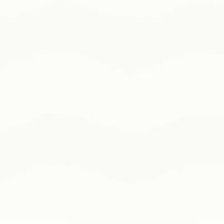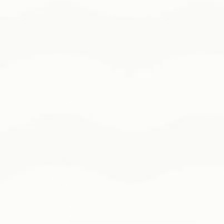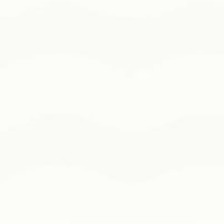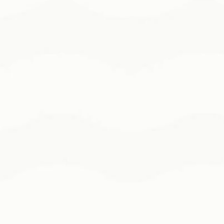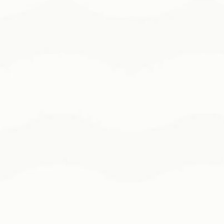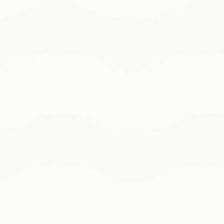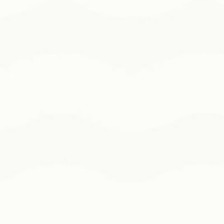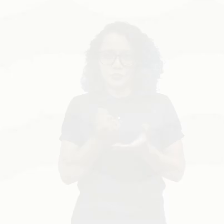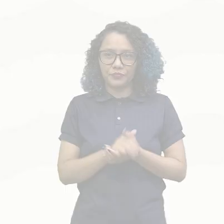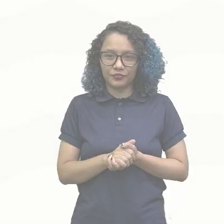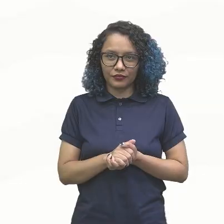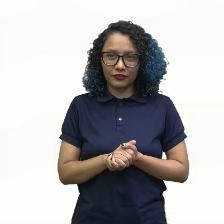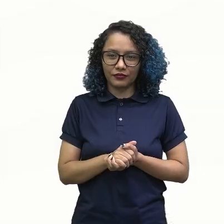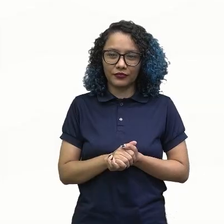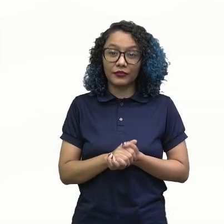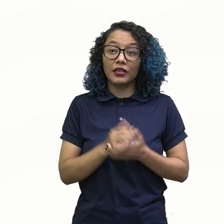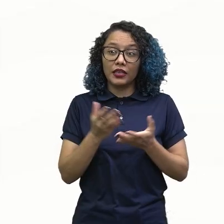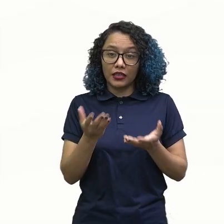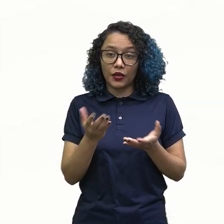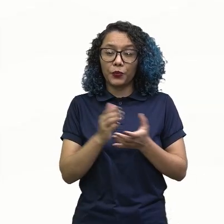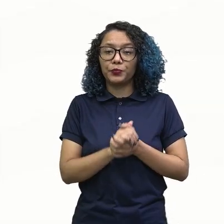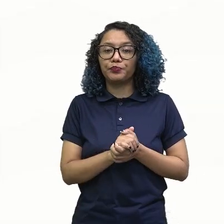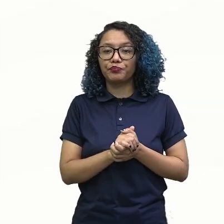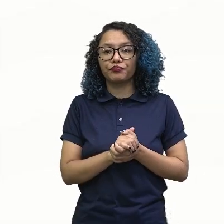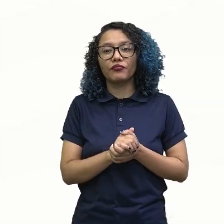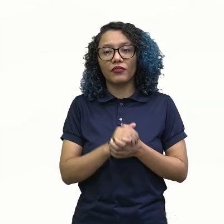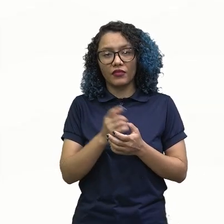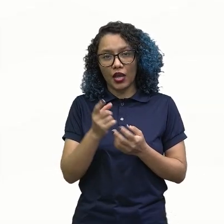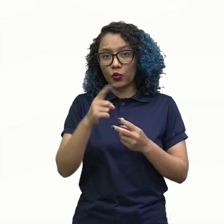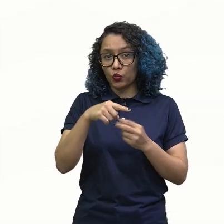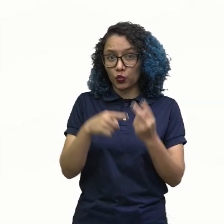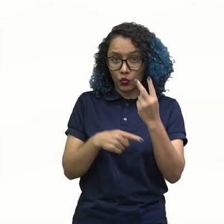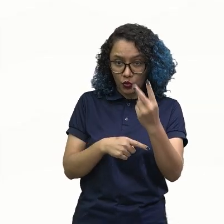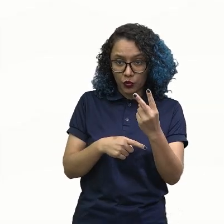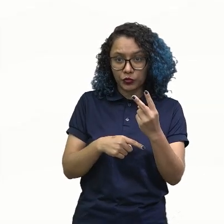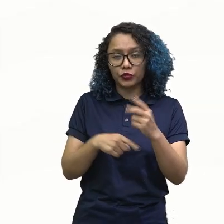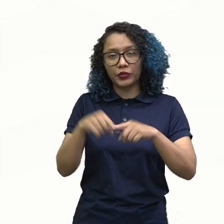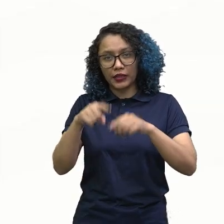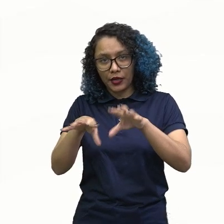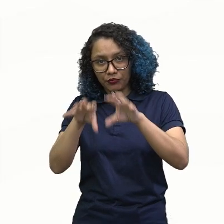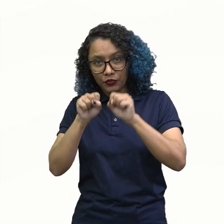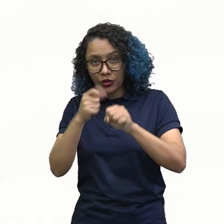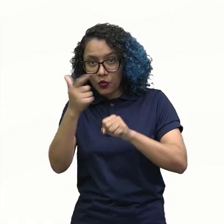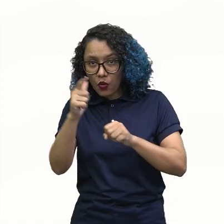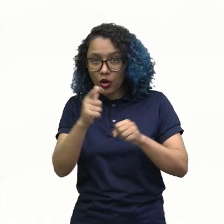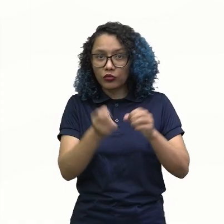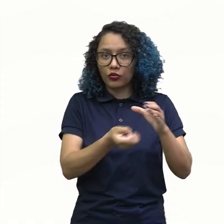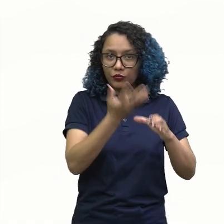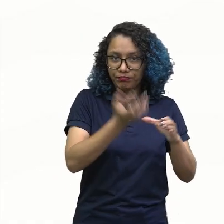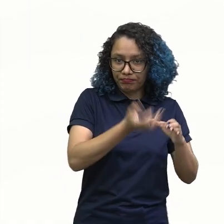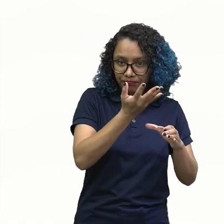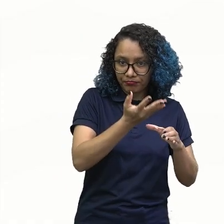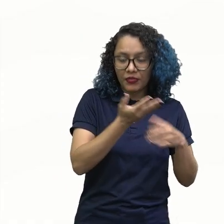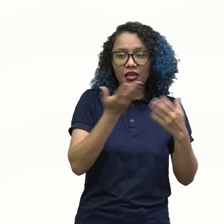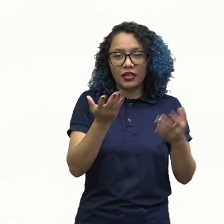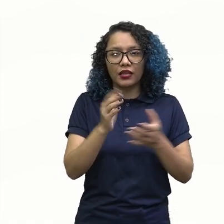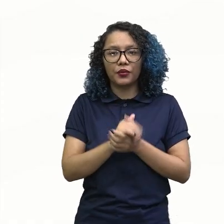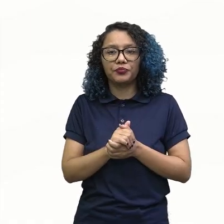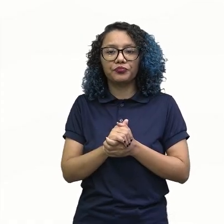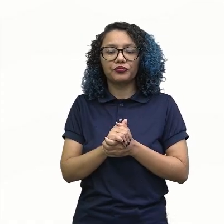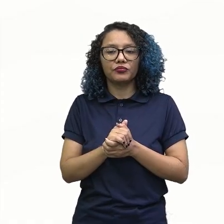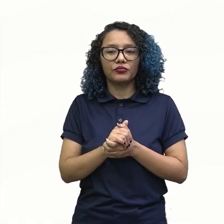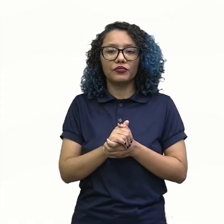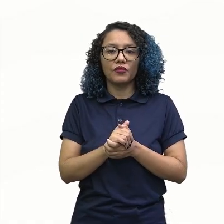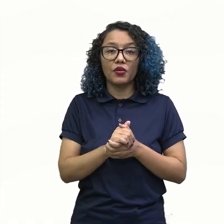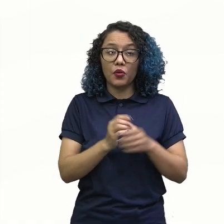Receptor e tenho também o gerador. Já os geradores elétricos conseguem